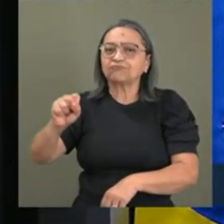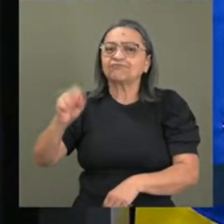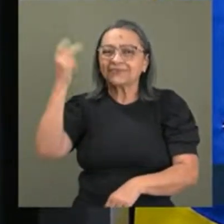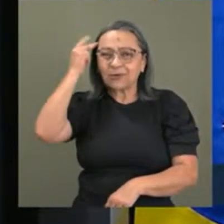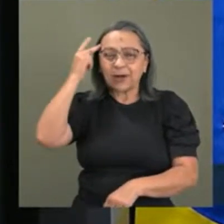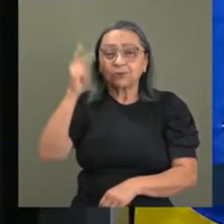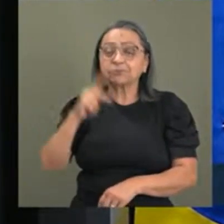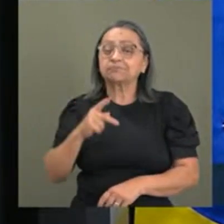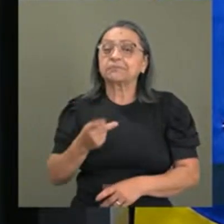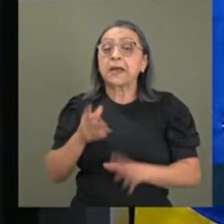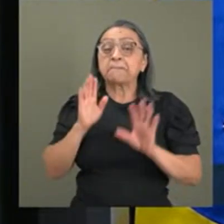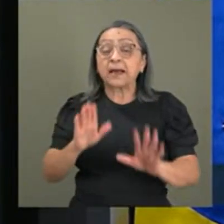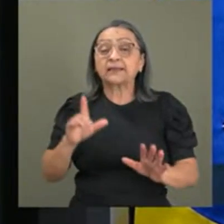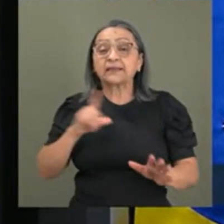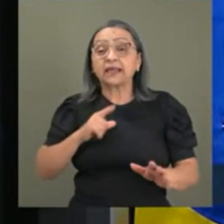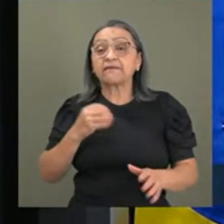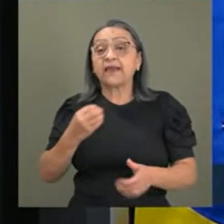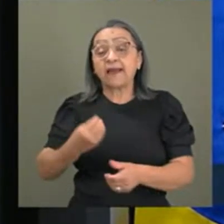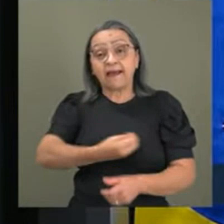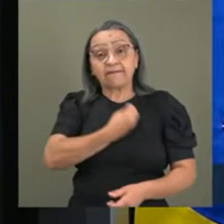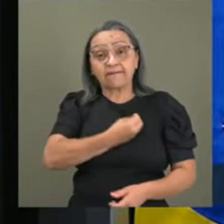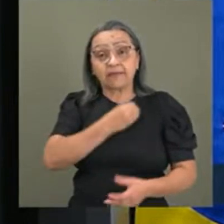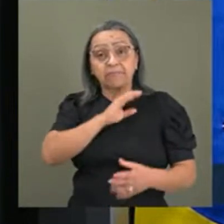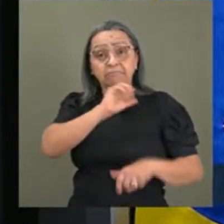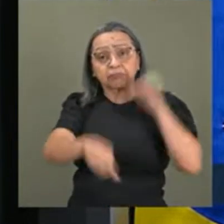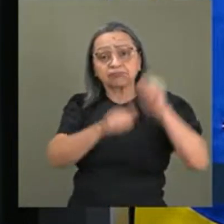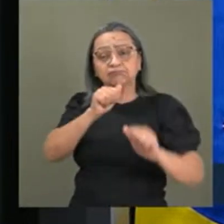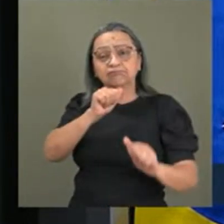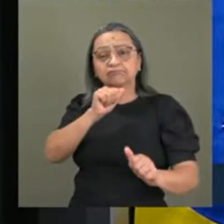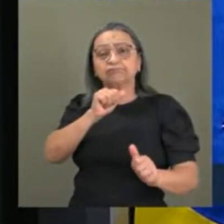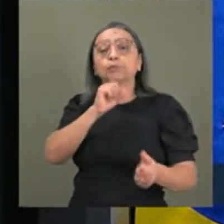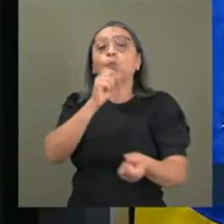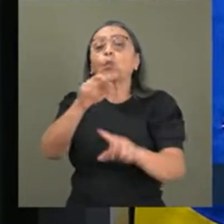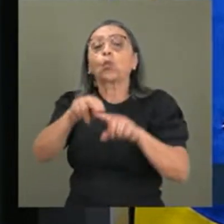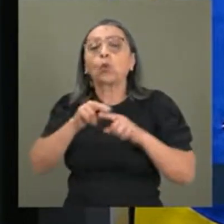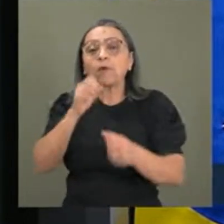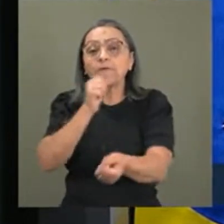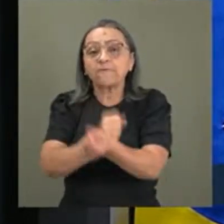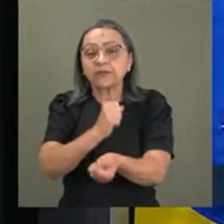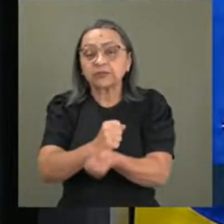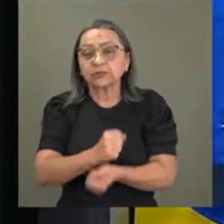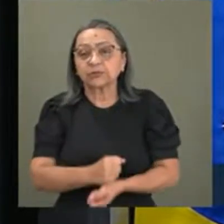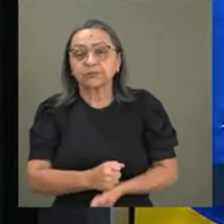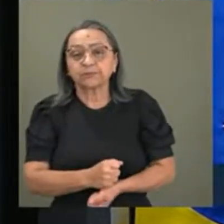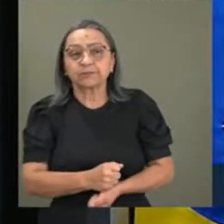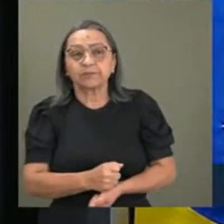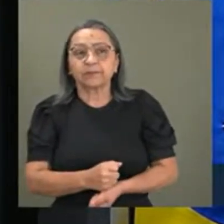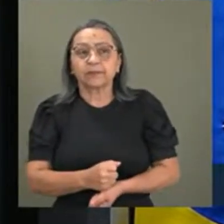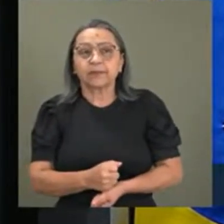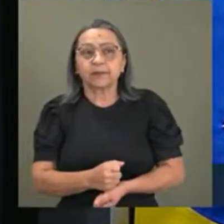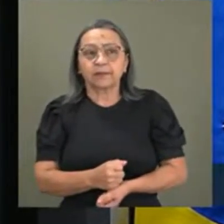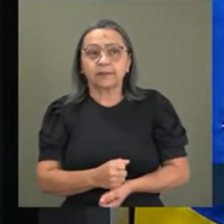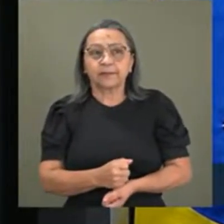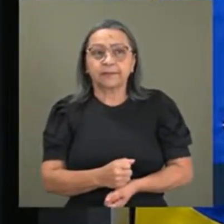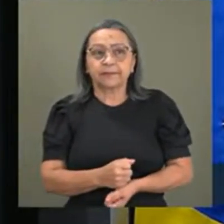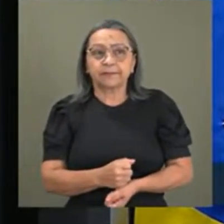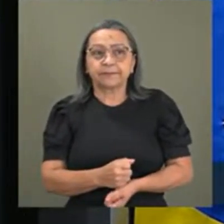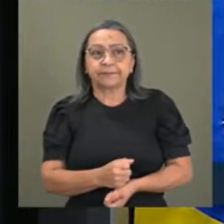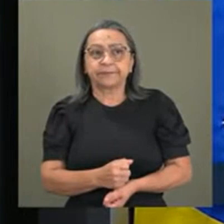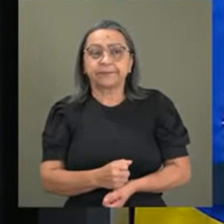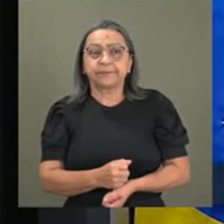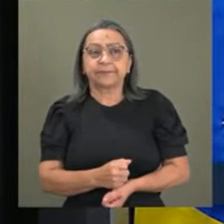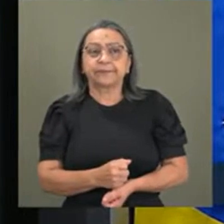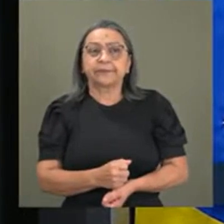frente, mas teve a sua vida destruída pelo vício. Se eu me der um minuto apenas, eu consigo